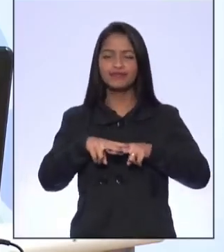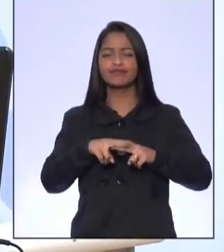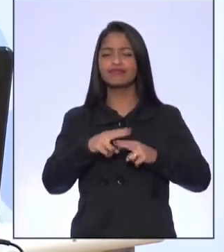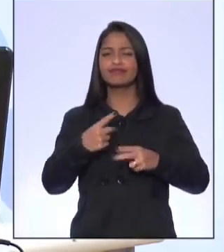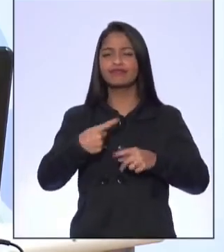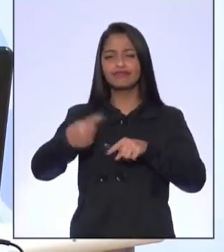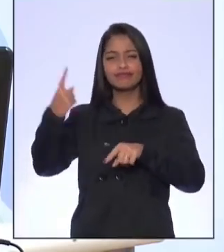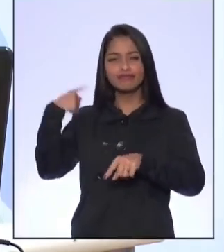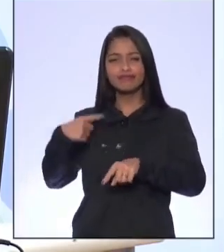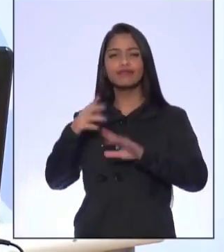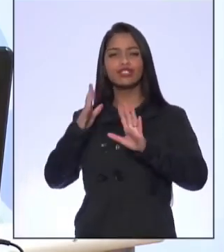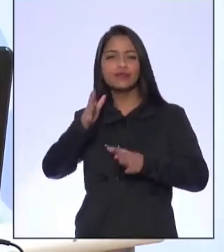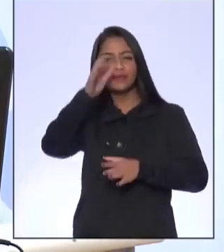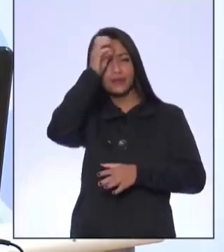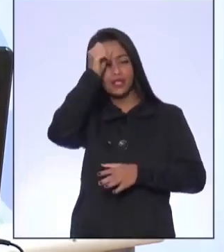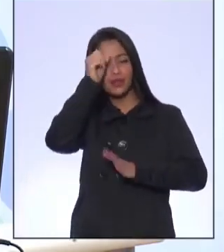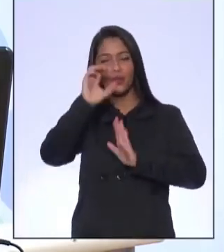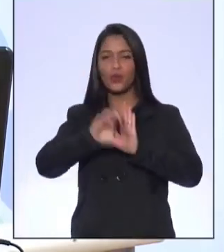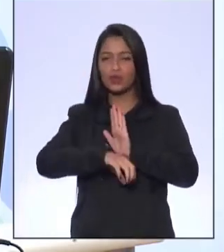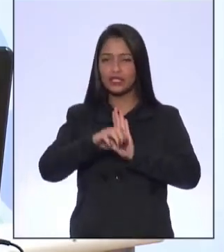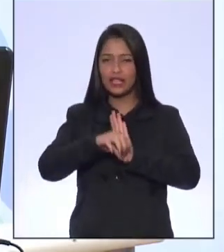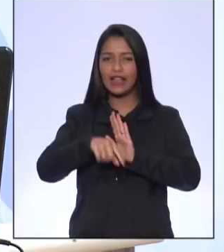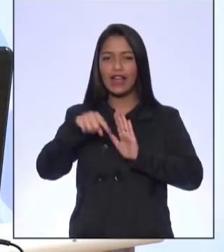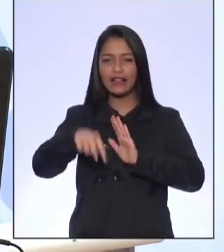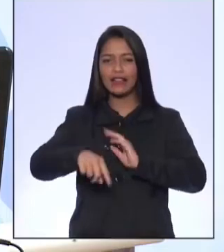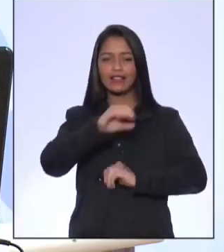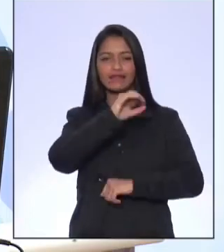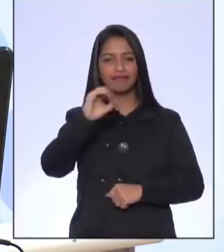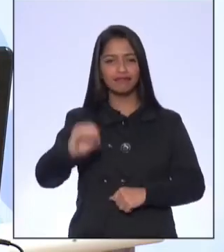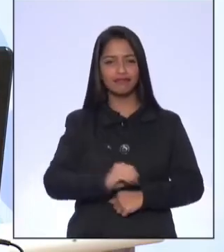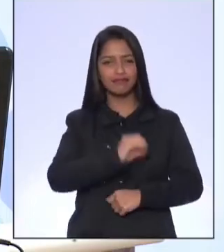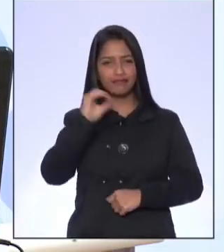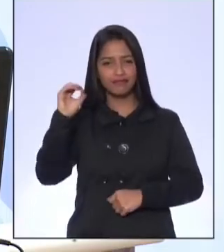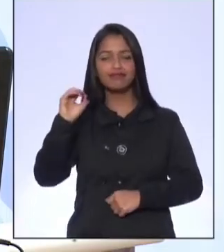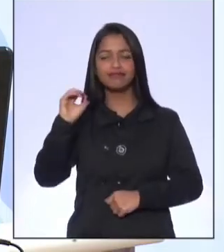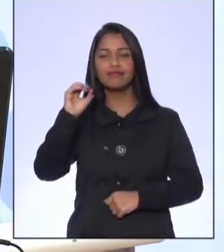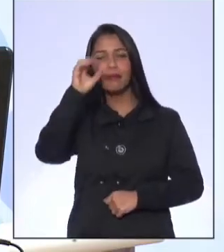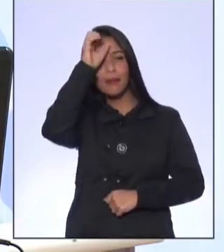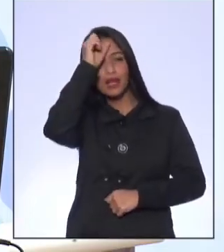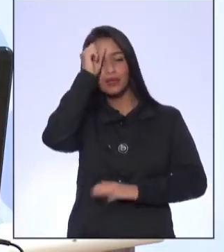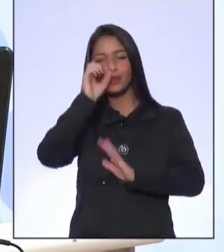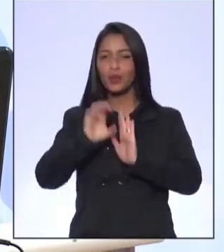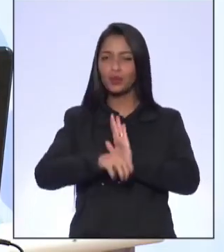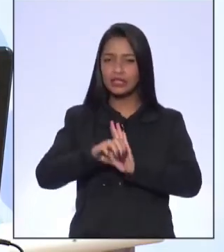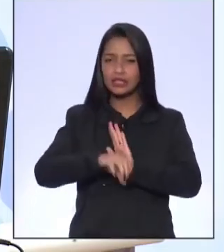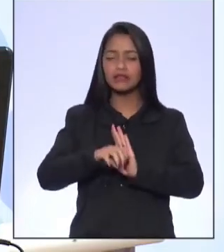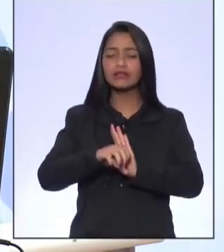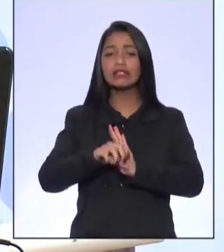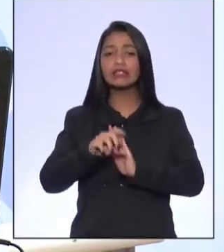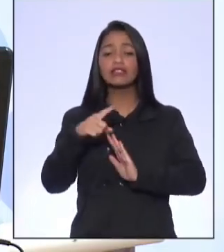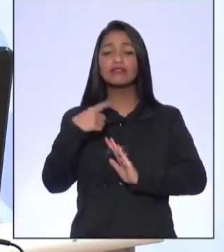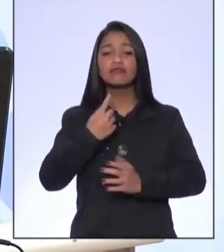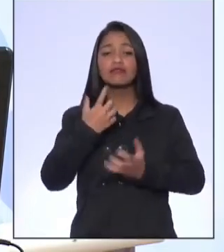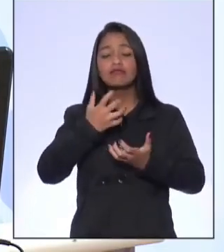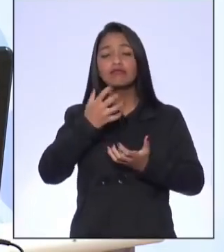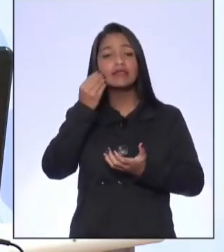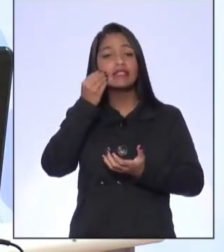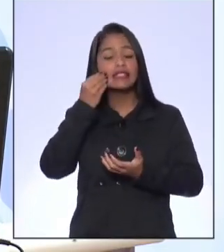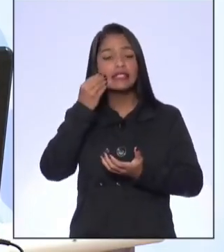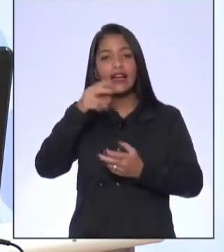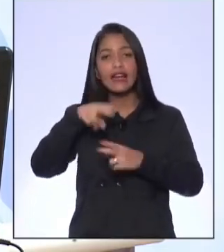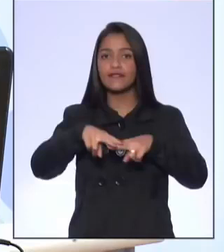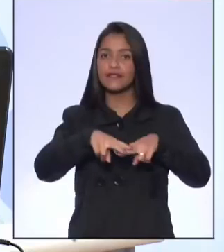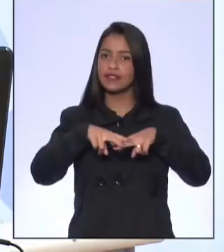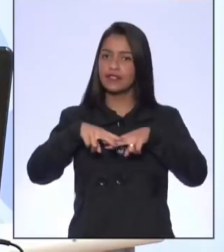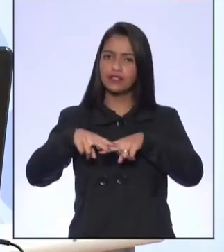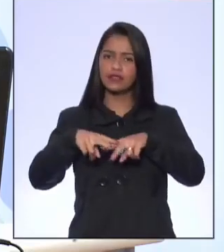nós trabalhamos até então no centro de mídias, né? Alguns conceitos para tentar ver quais dúvidas vocês tiveram